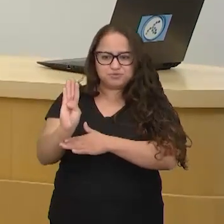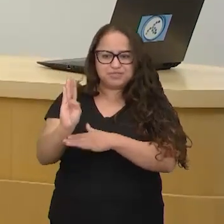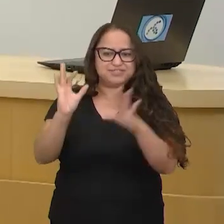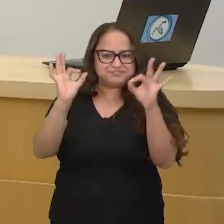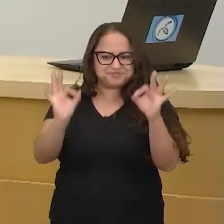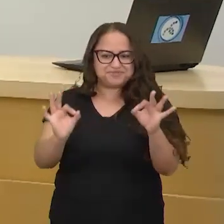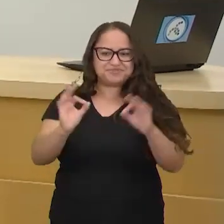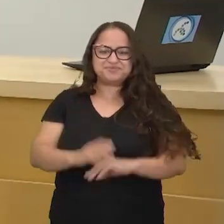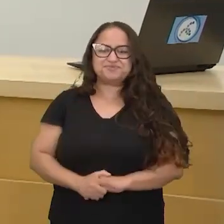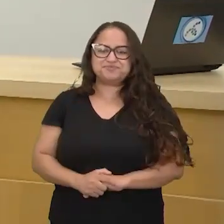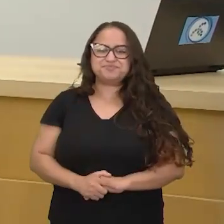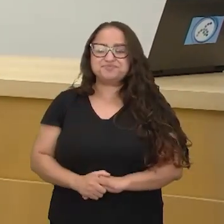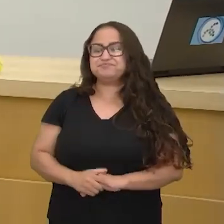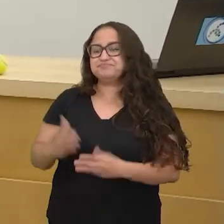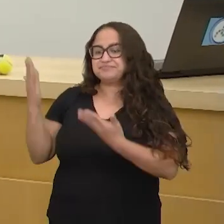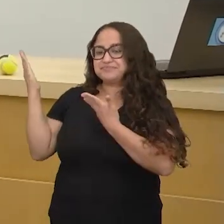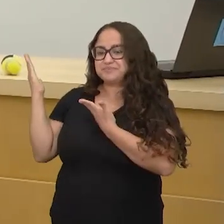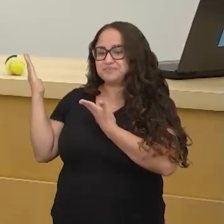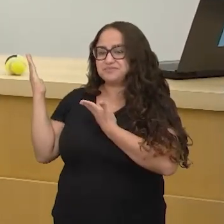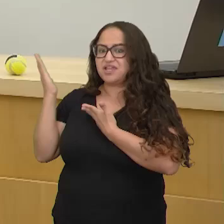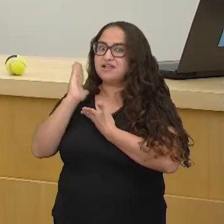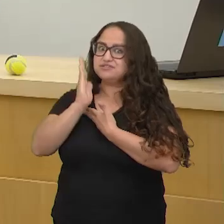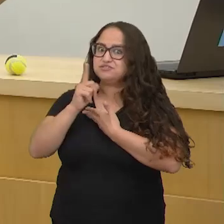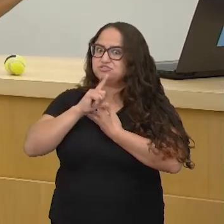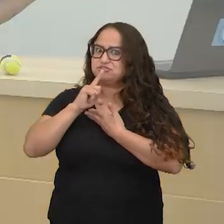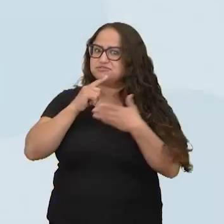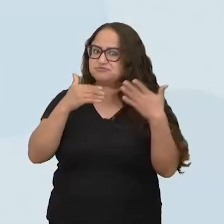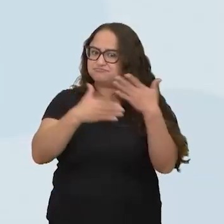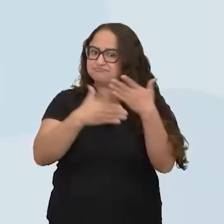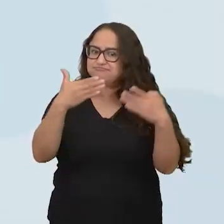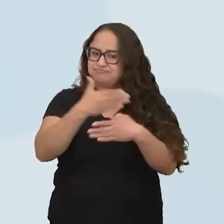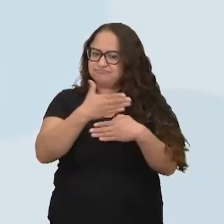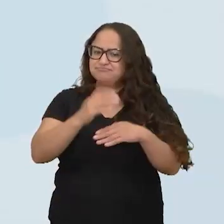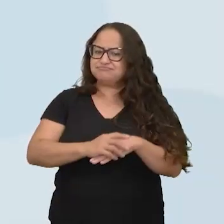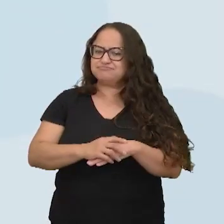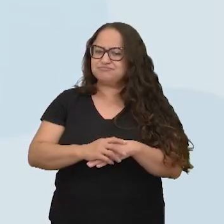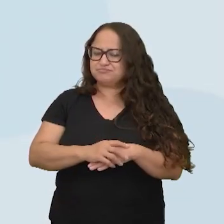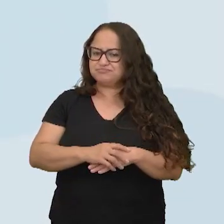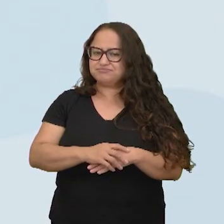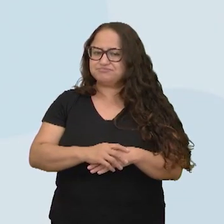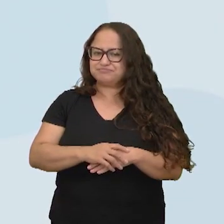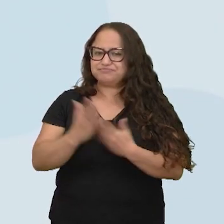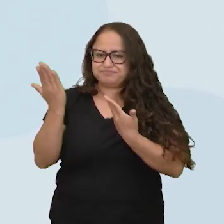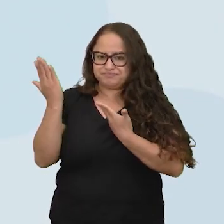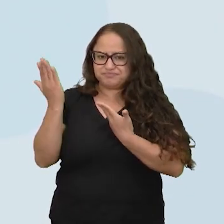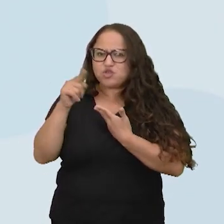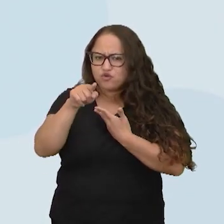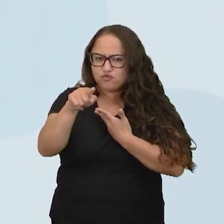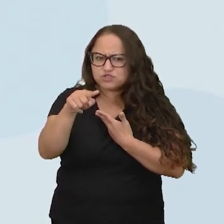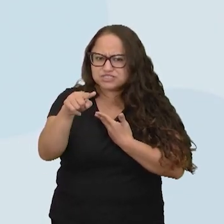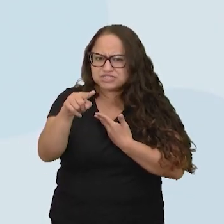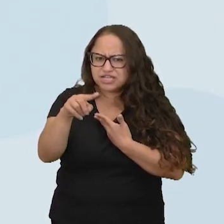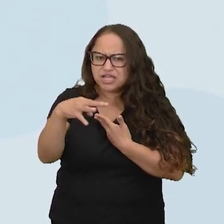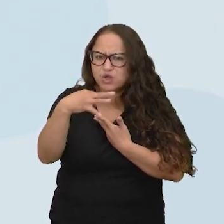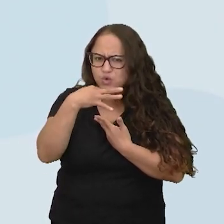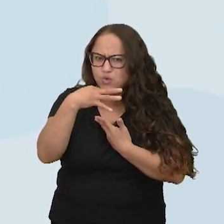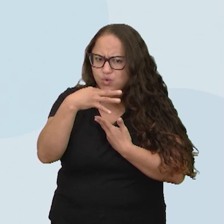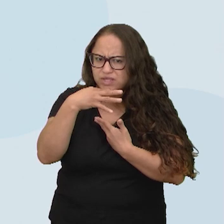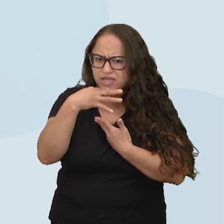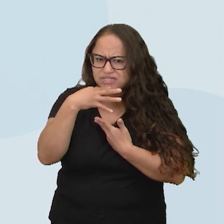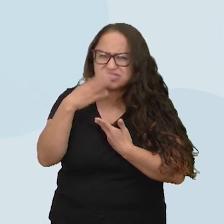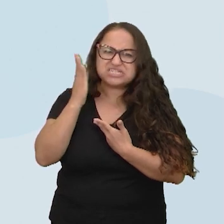aí? Próxima tela pra gente, já tem uma interaçãozinha aí com nossos estudantes, hein? Com nossos professores aí, ó. Você conhece ou sabe o que